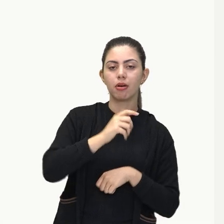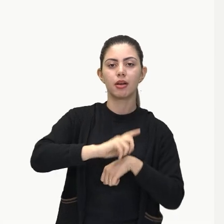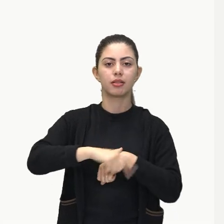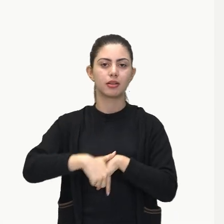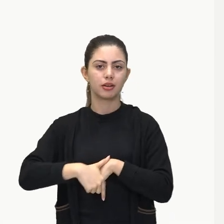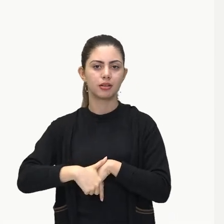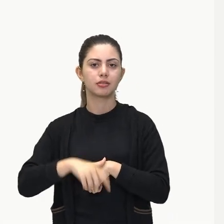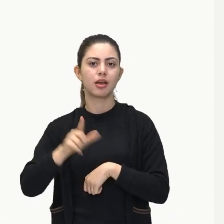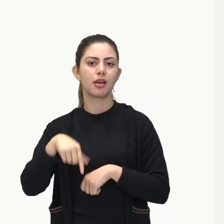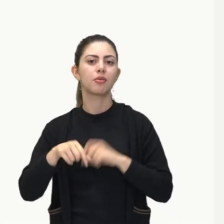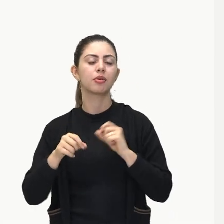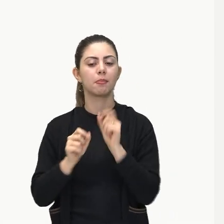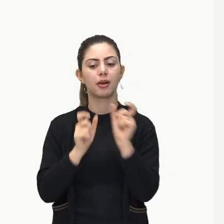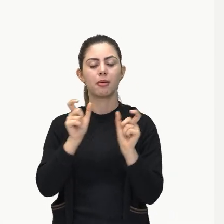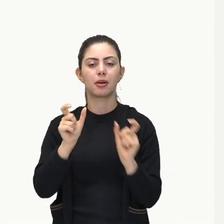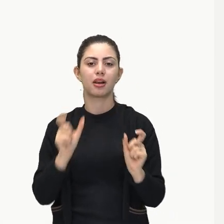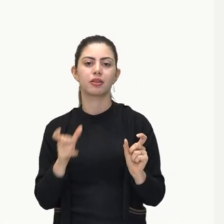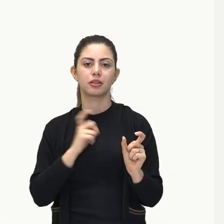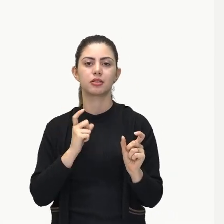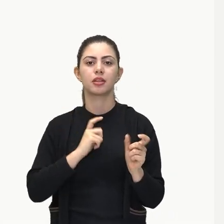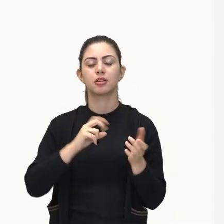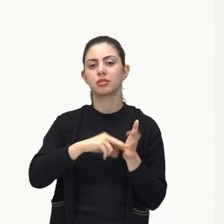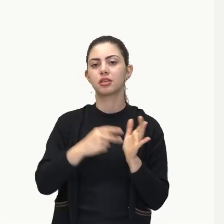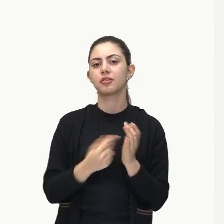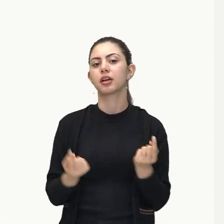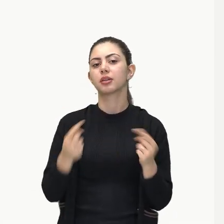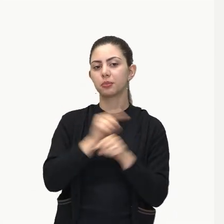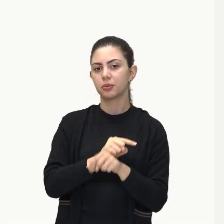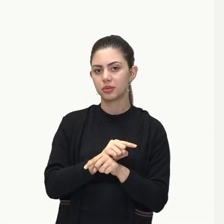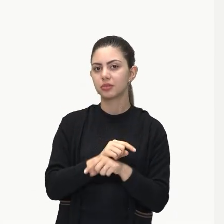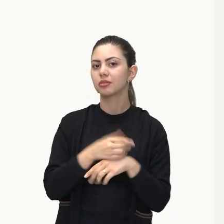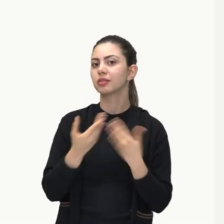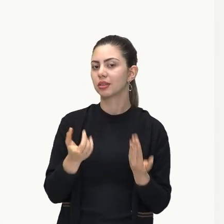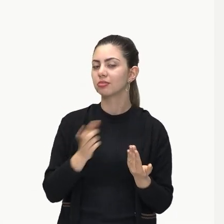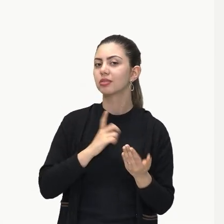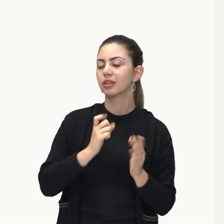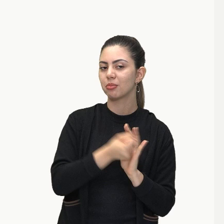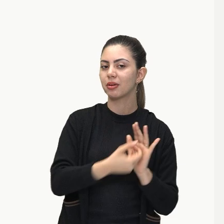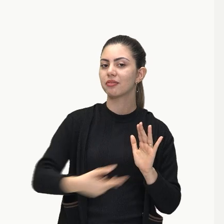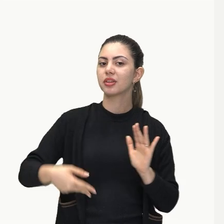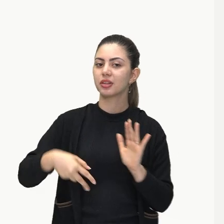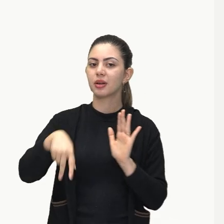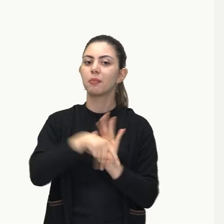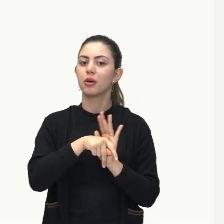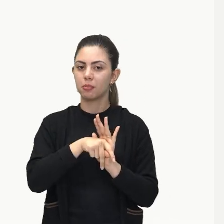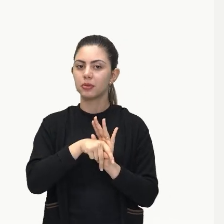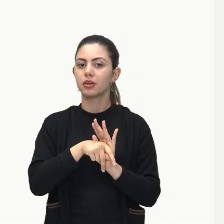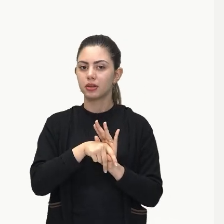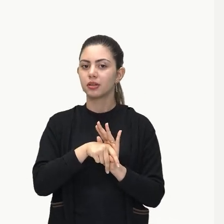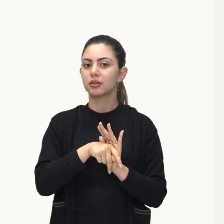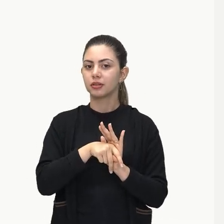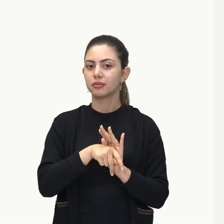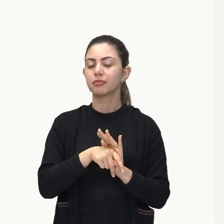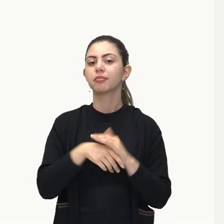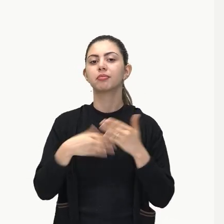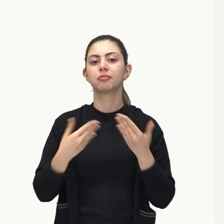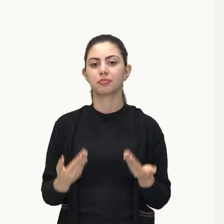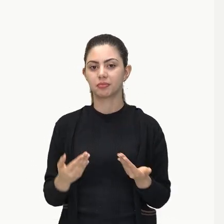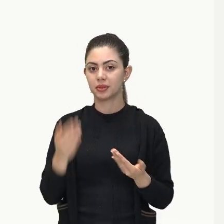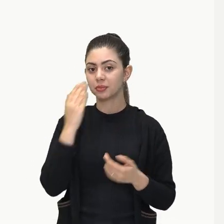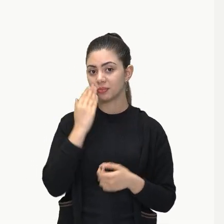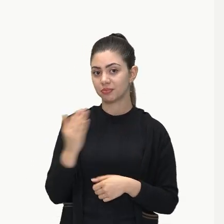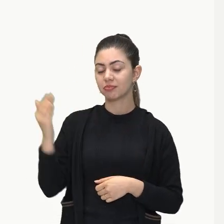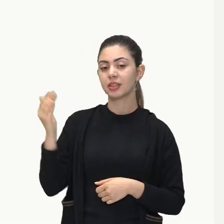ideias opostas. E eu também tenho uma figura de linguagem para essas ideias opostas que eu vou chamar de antítese.